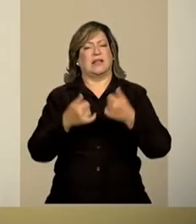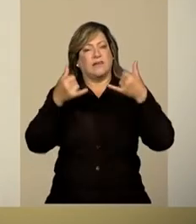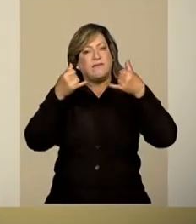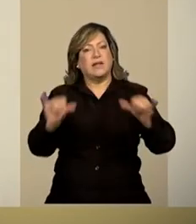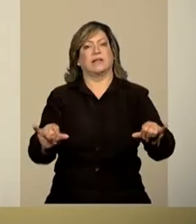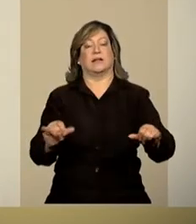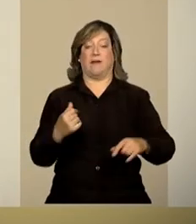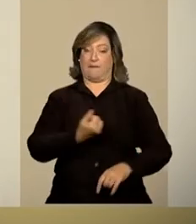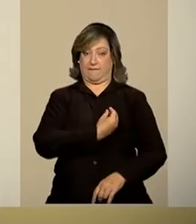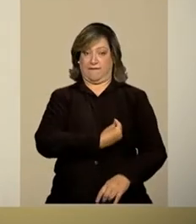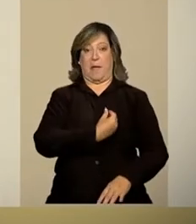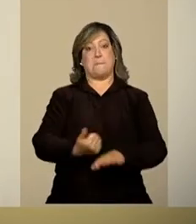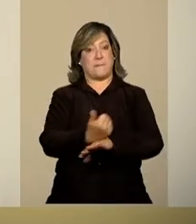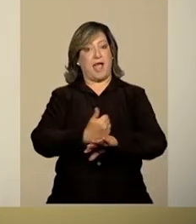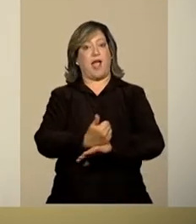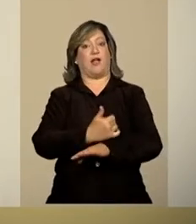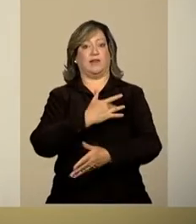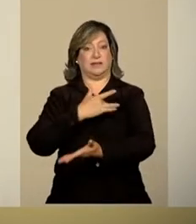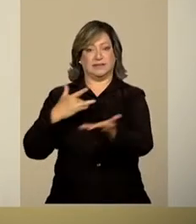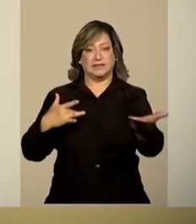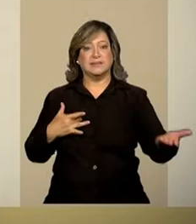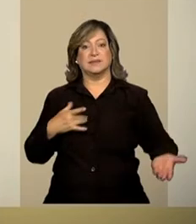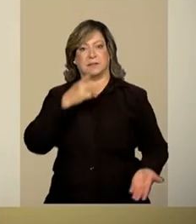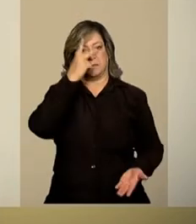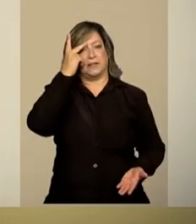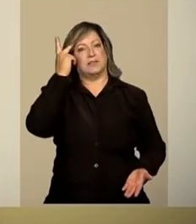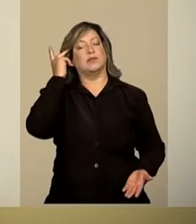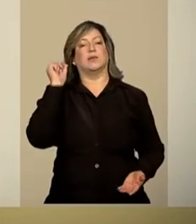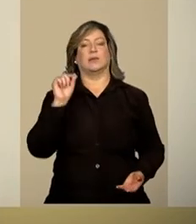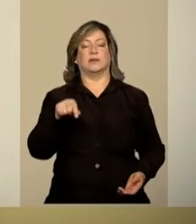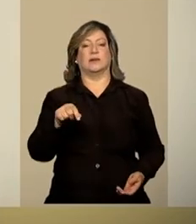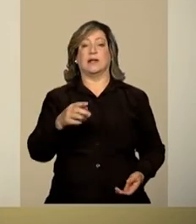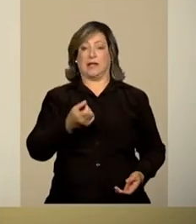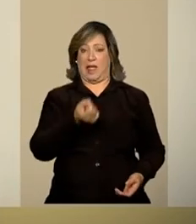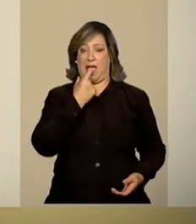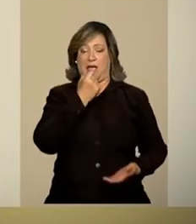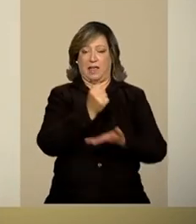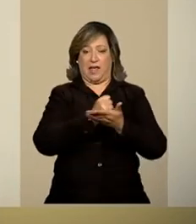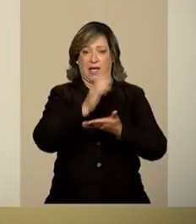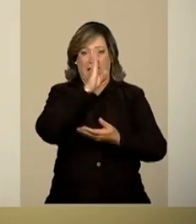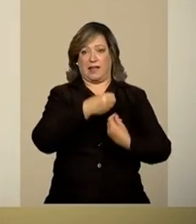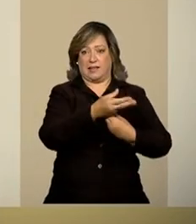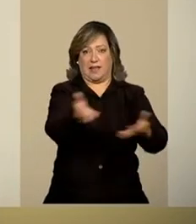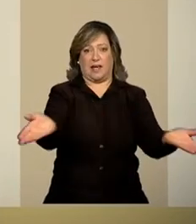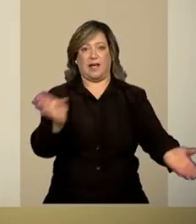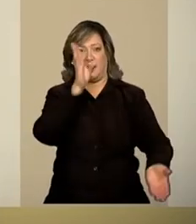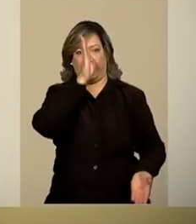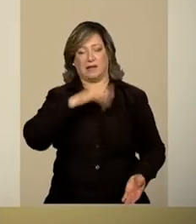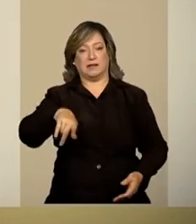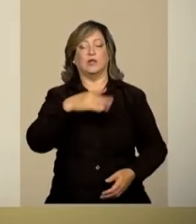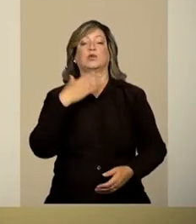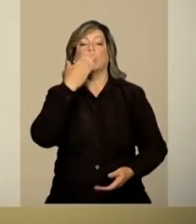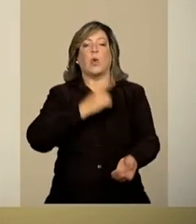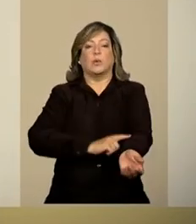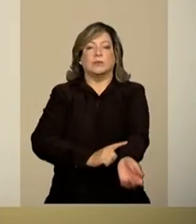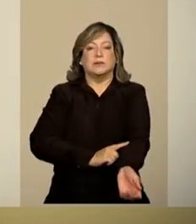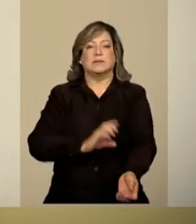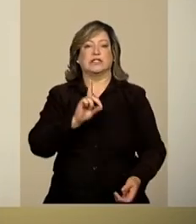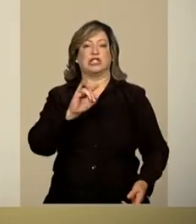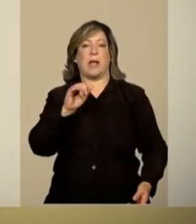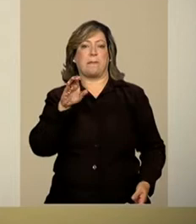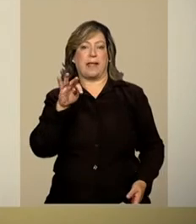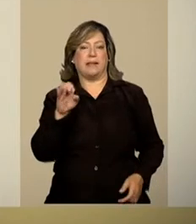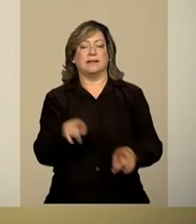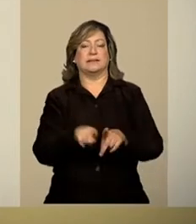vida muito melhor para o paciente sabe Max a distribuição gratuita de medicamentos para hipertensão e diabetes foi